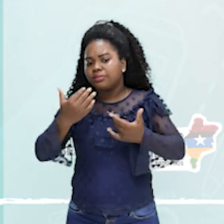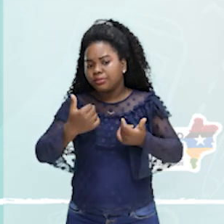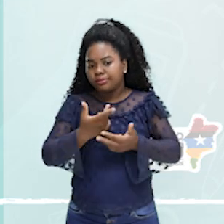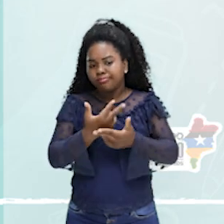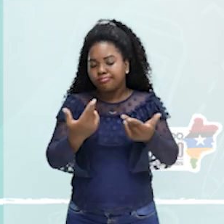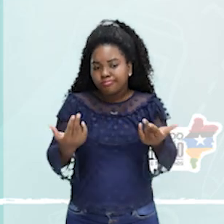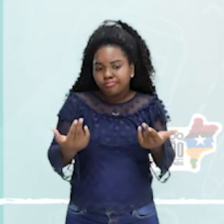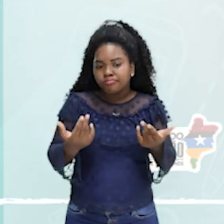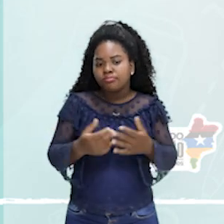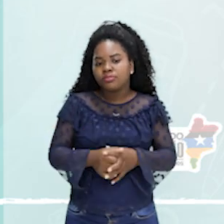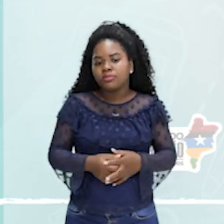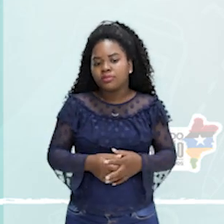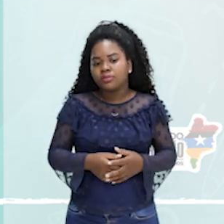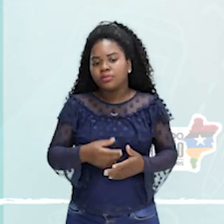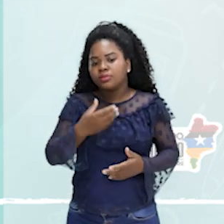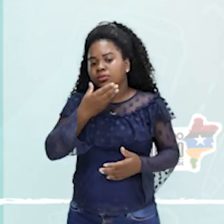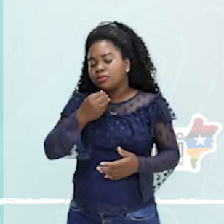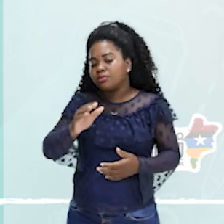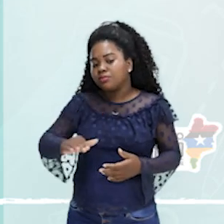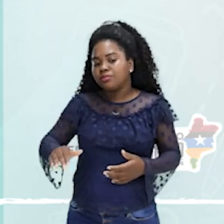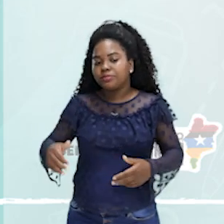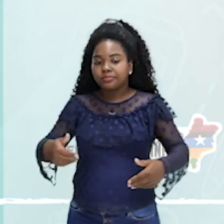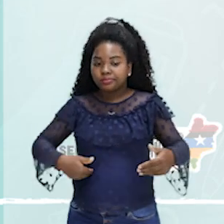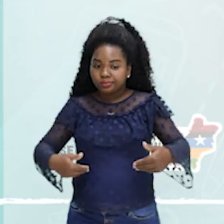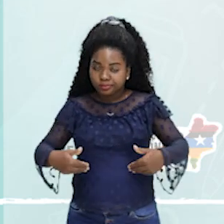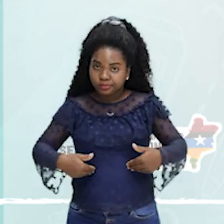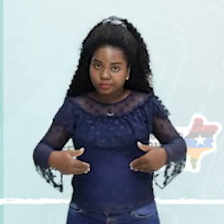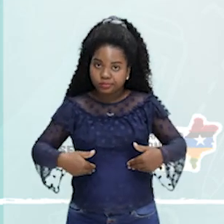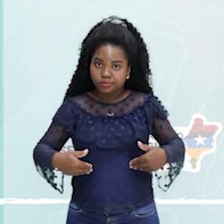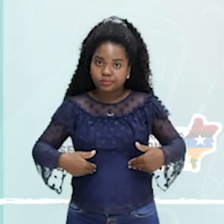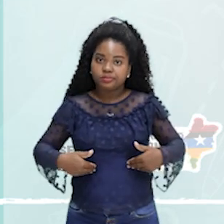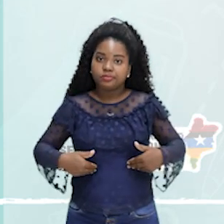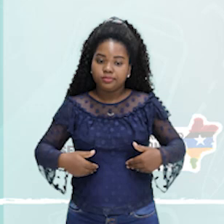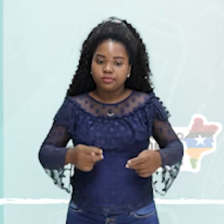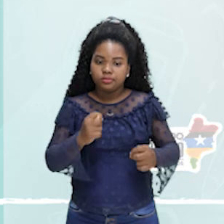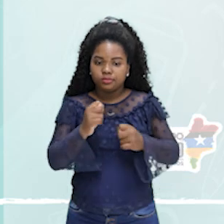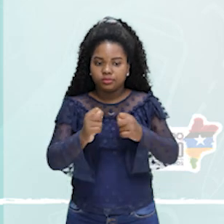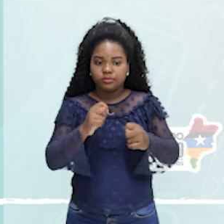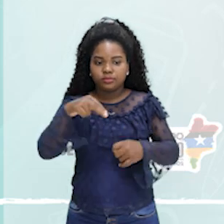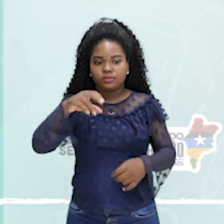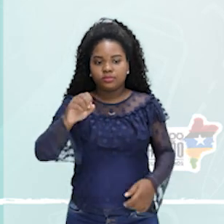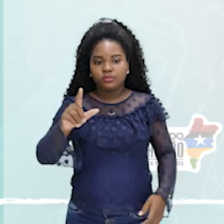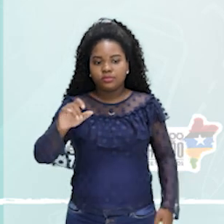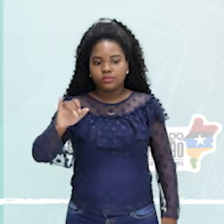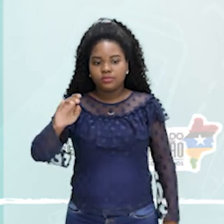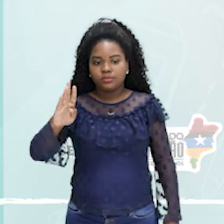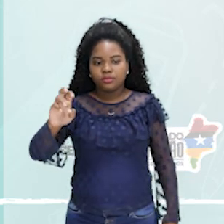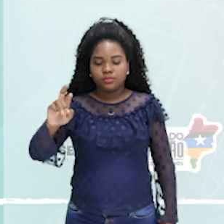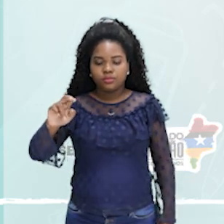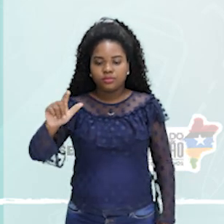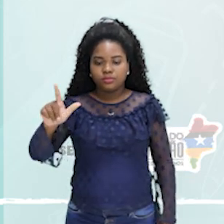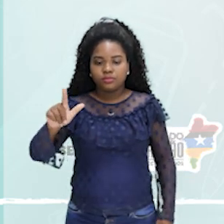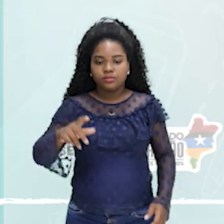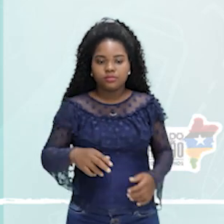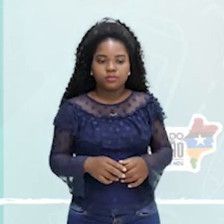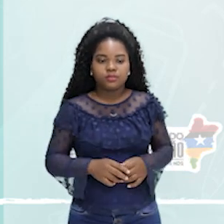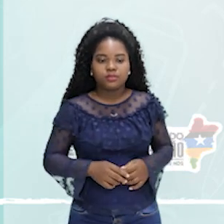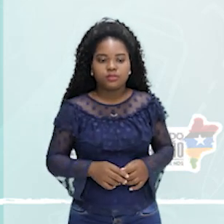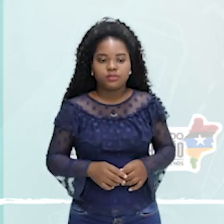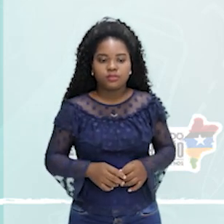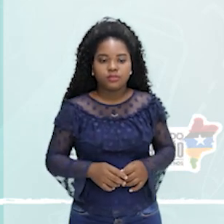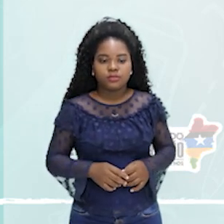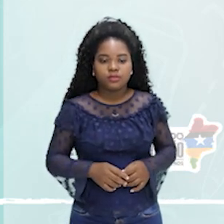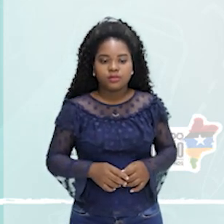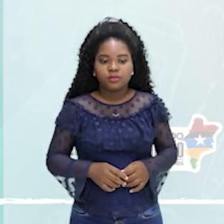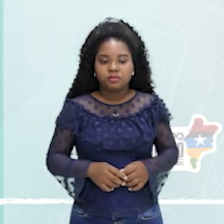fome, gente. Atualmente, ela é resultante de uma economia neoliberal. Vamos ver o que é neoliberalismo,